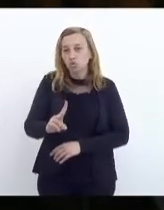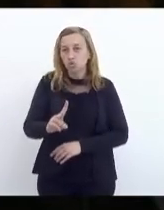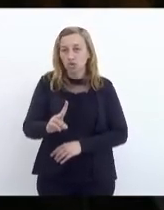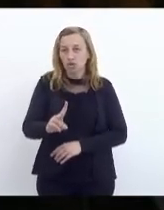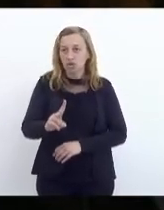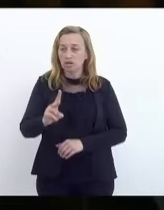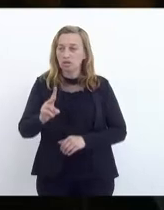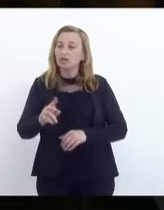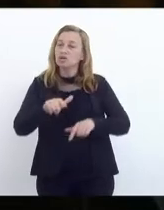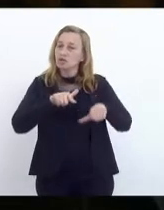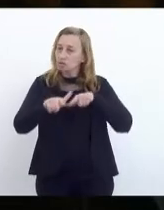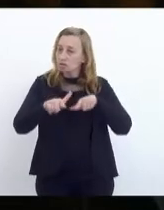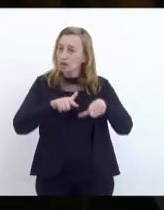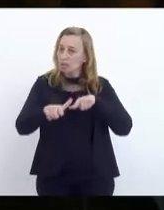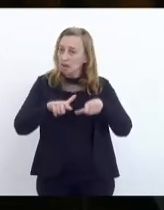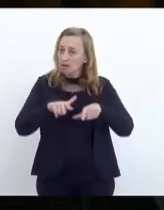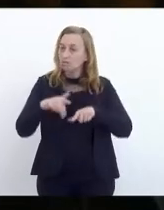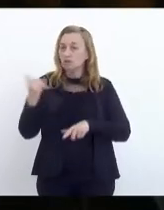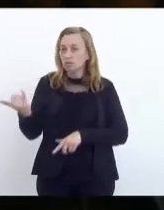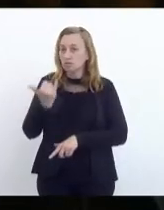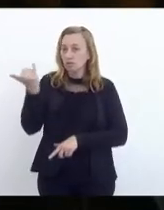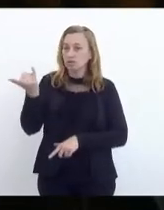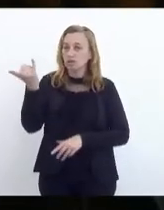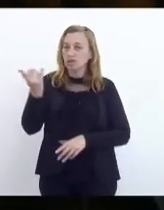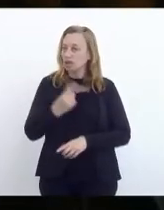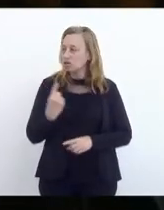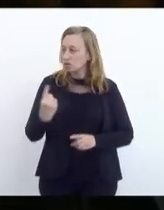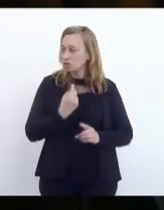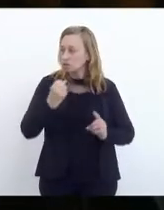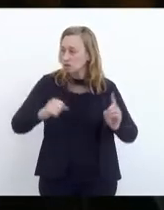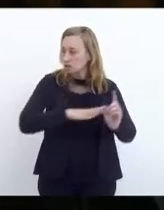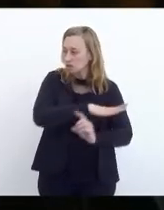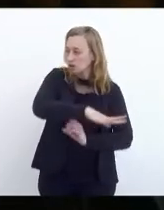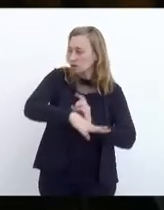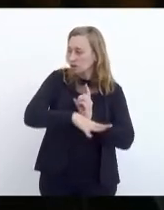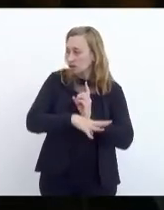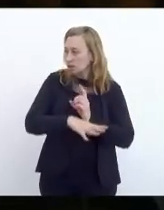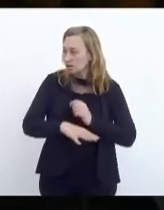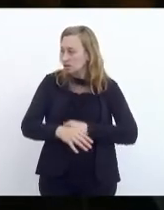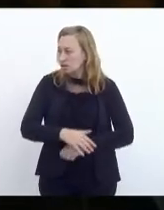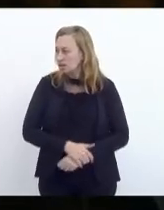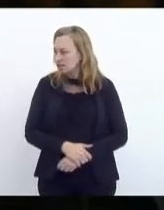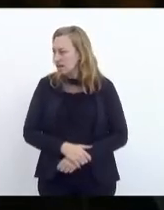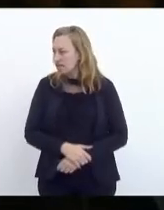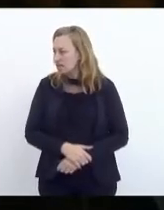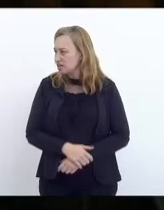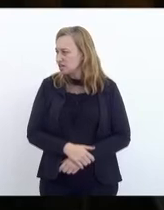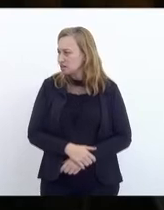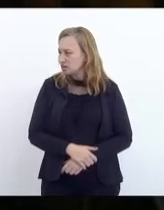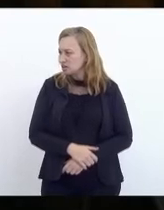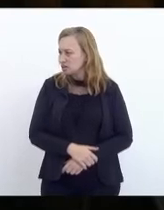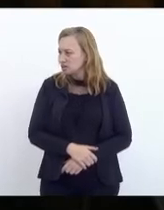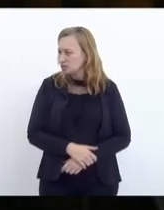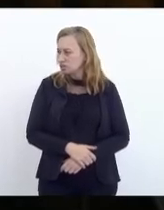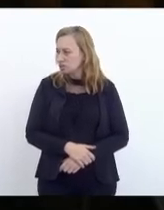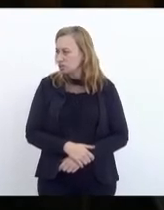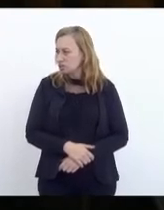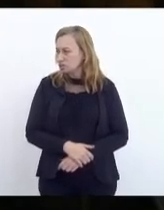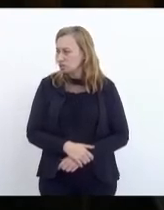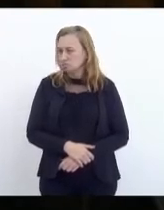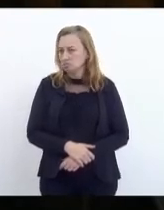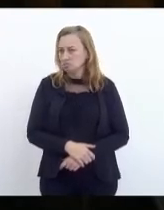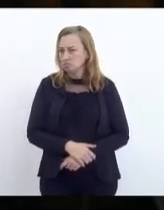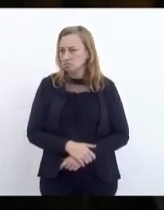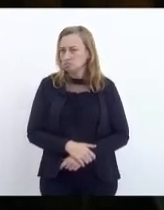serviços relevantes à nossa sociedade. Assim posto, senhor presidente, queria pedir aos